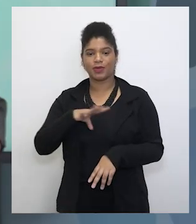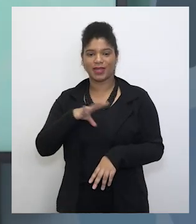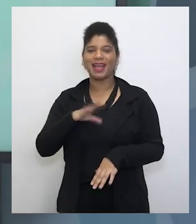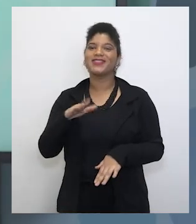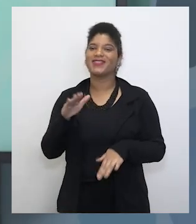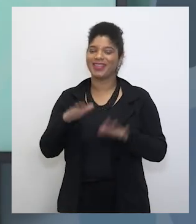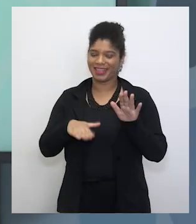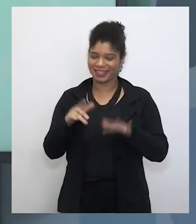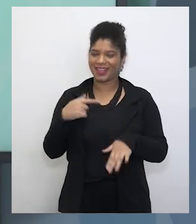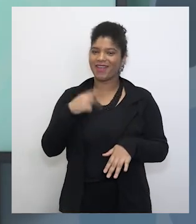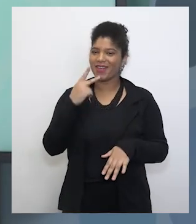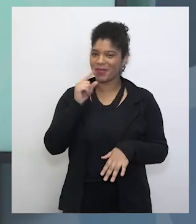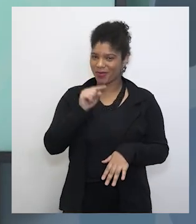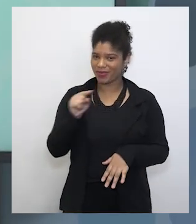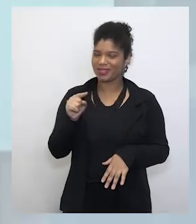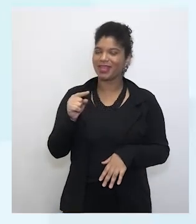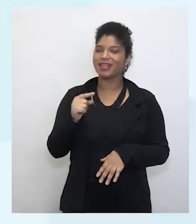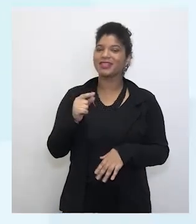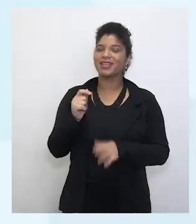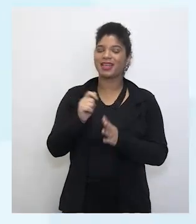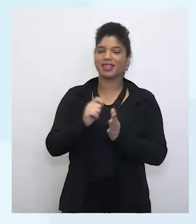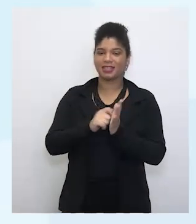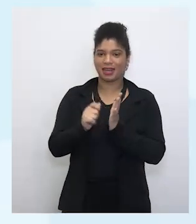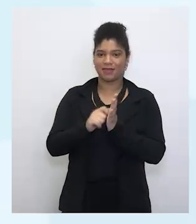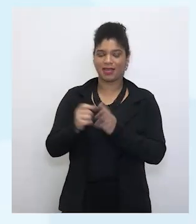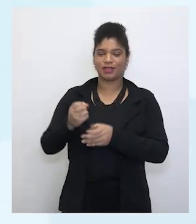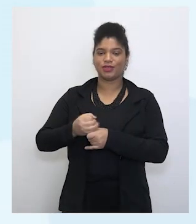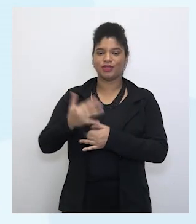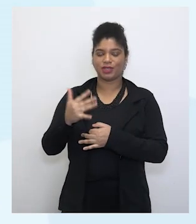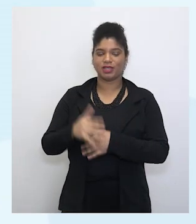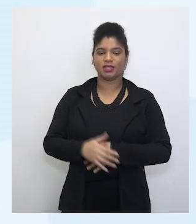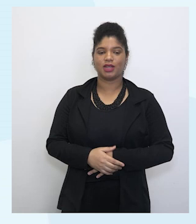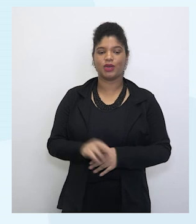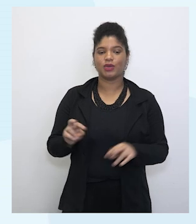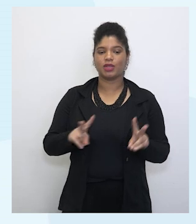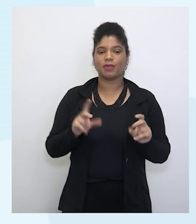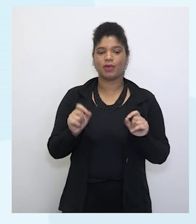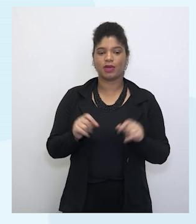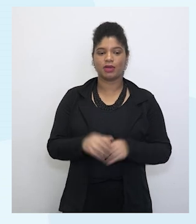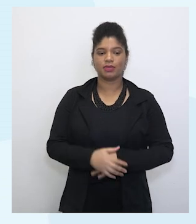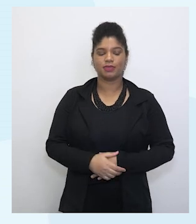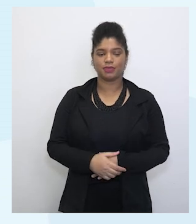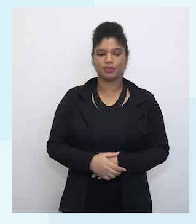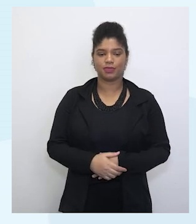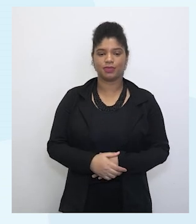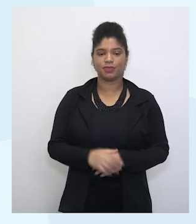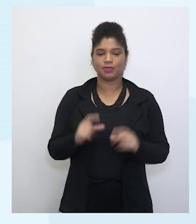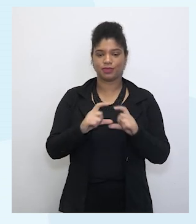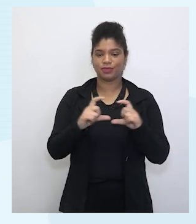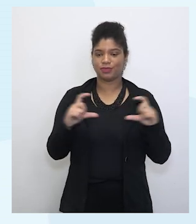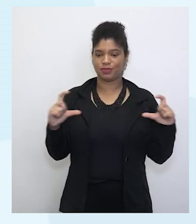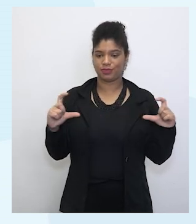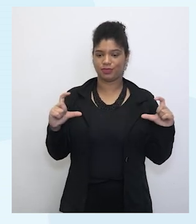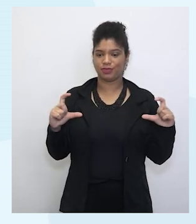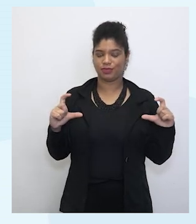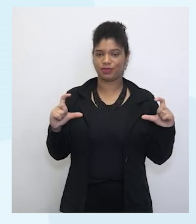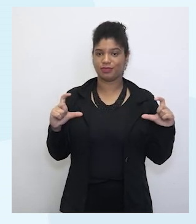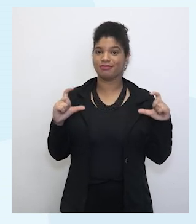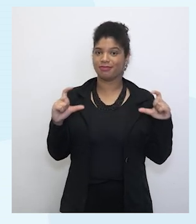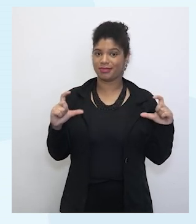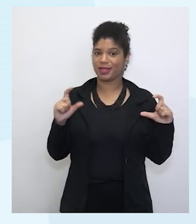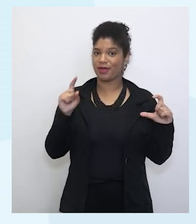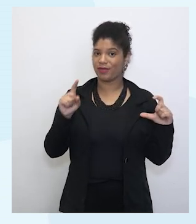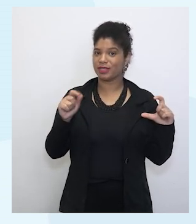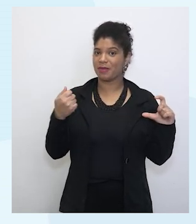inglês, mas agora eu quero o português. O título do nosso texto é esse aqui, ó. Unsustainable Consumption, the Mother of